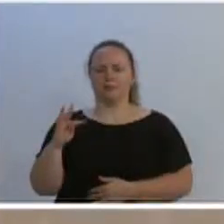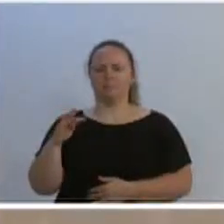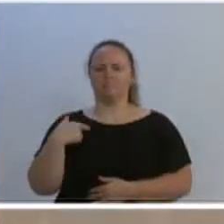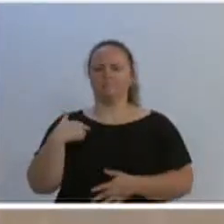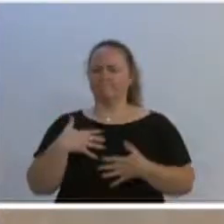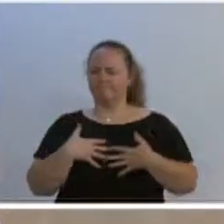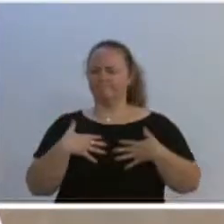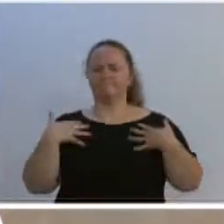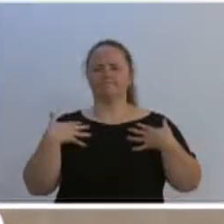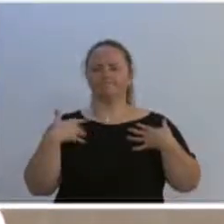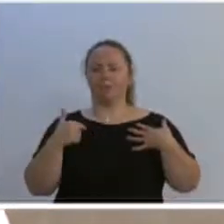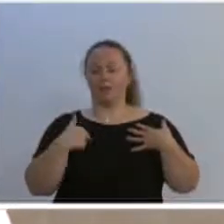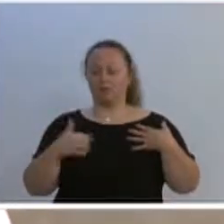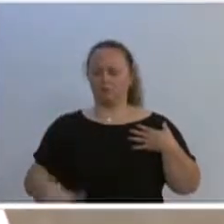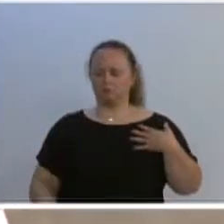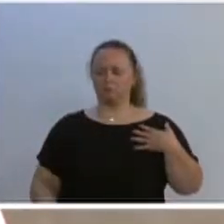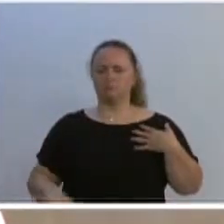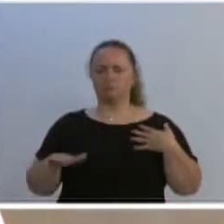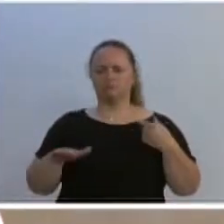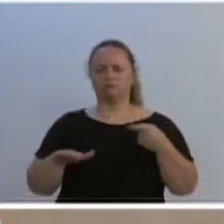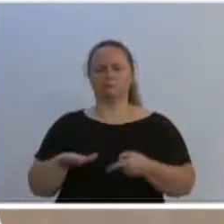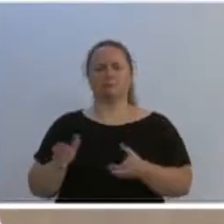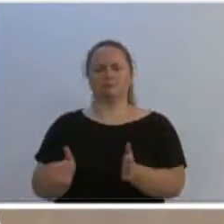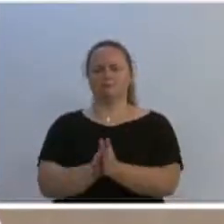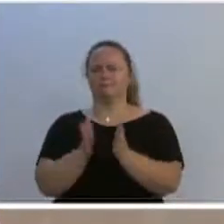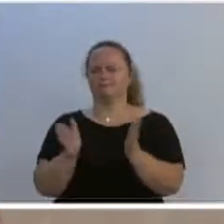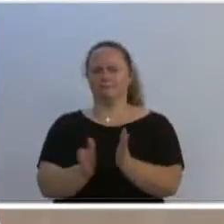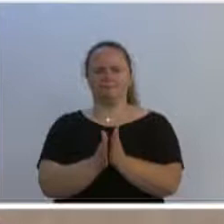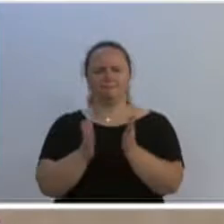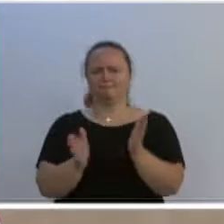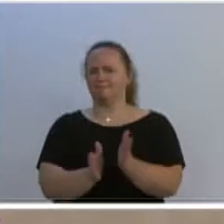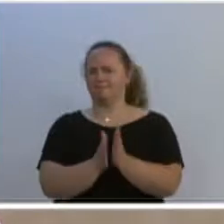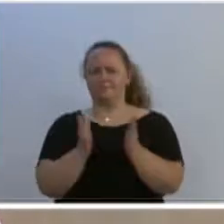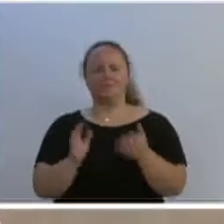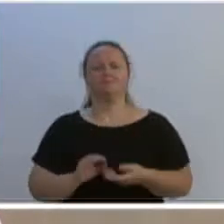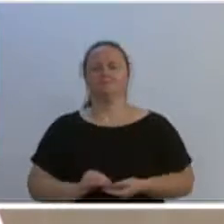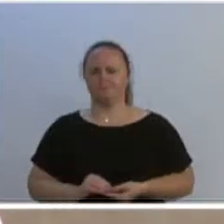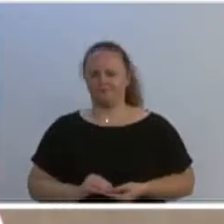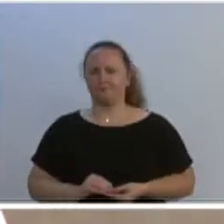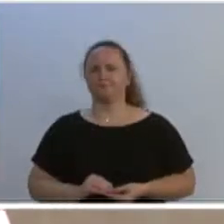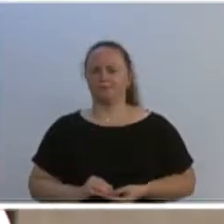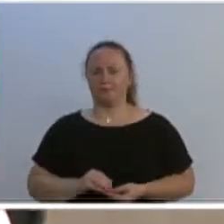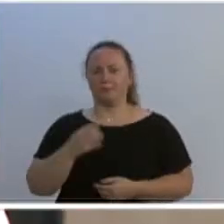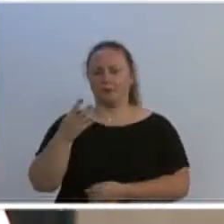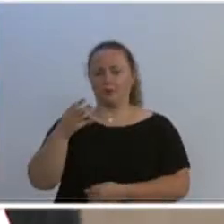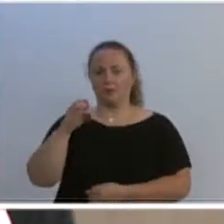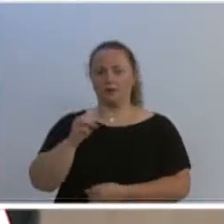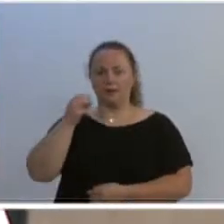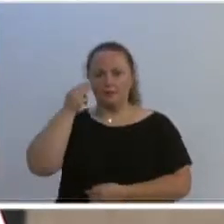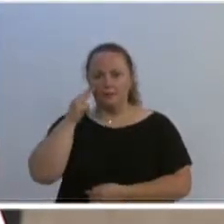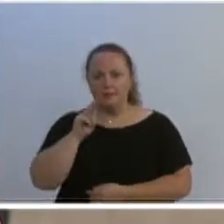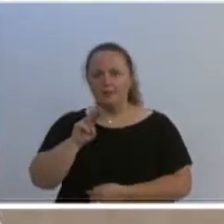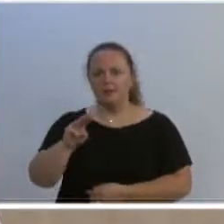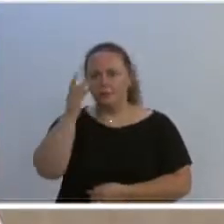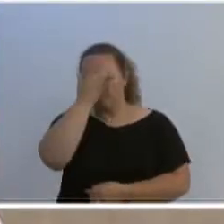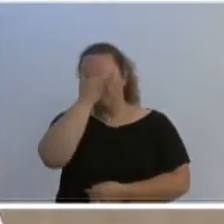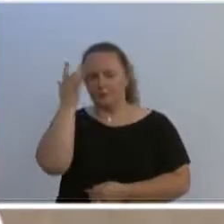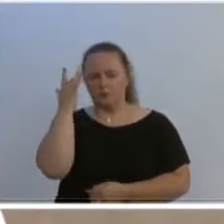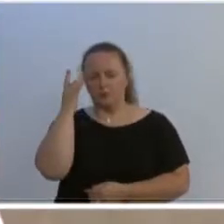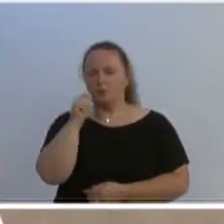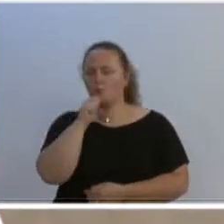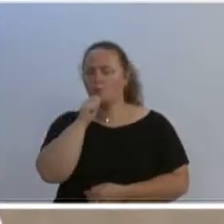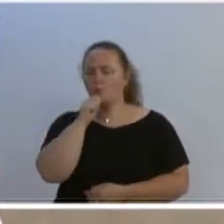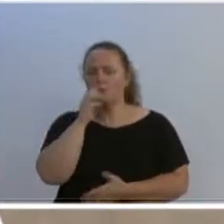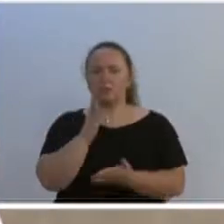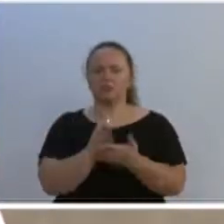pobre, vereador Marcelo Lazzarini. E para as pessoas as 40 milhões de pessoas que saíram da linha da pobreza, isso deve ter feito uma